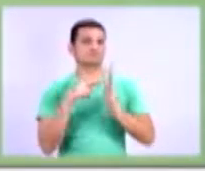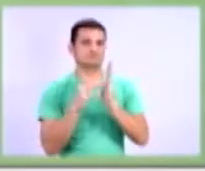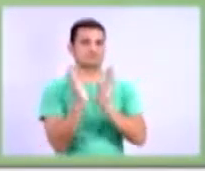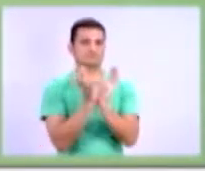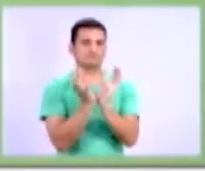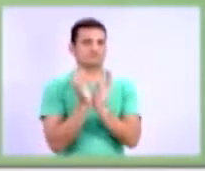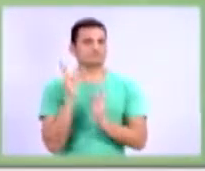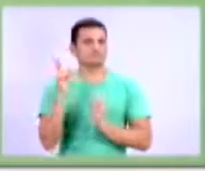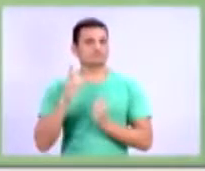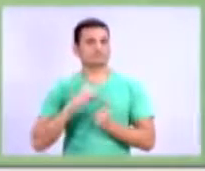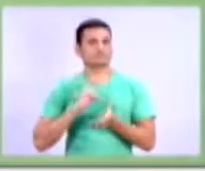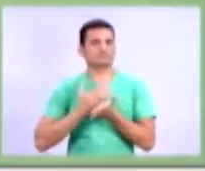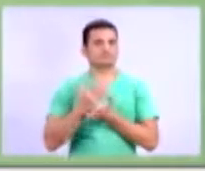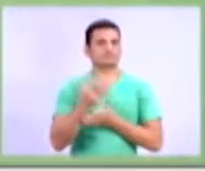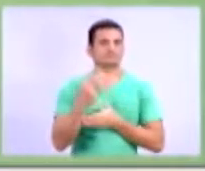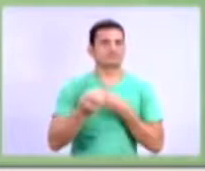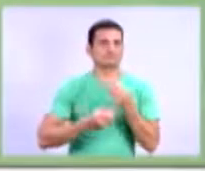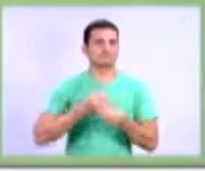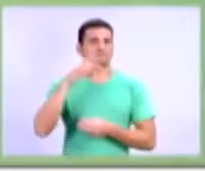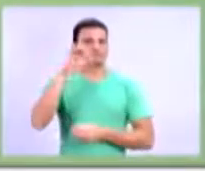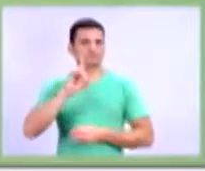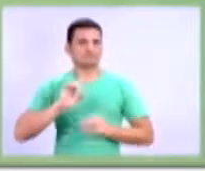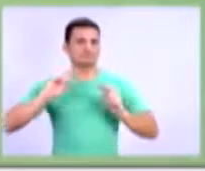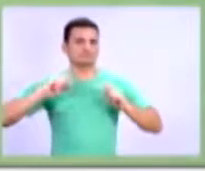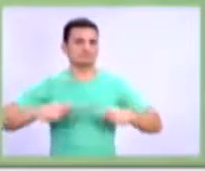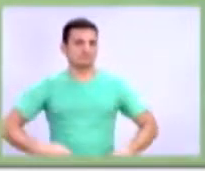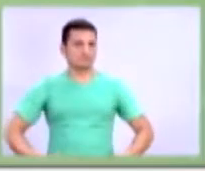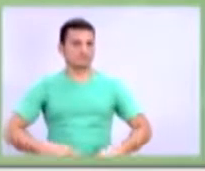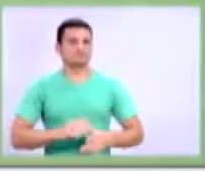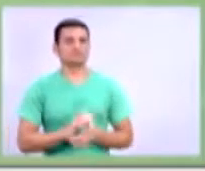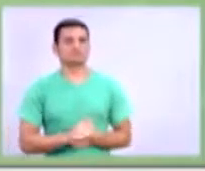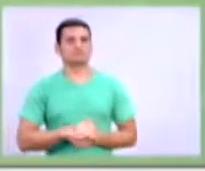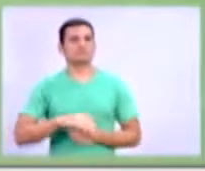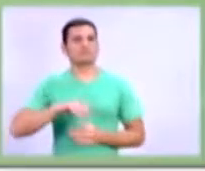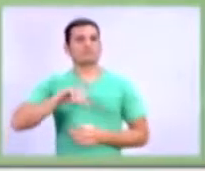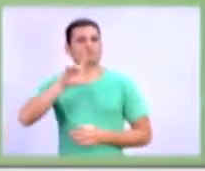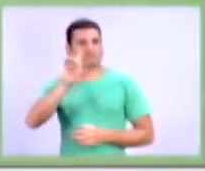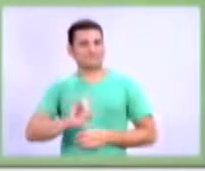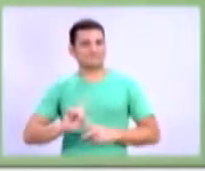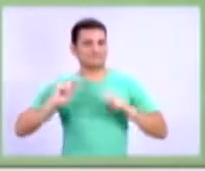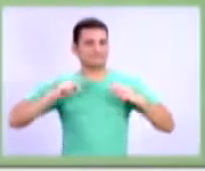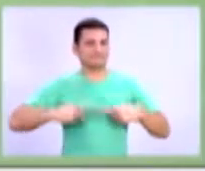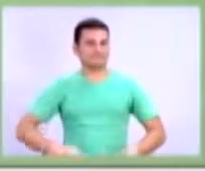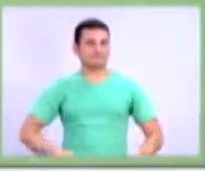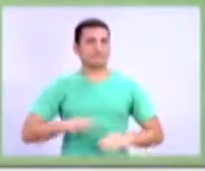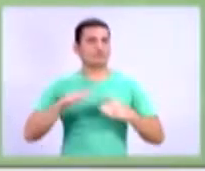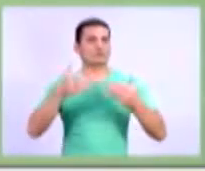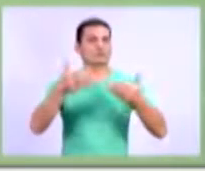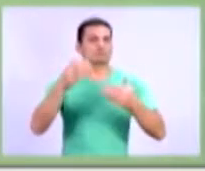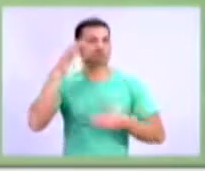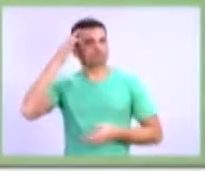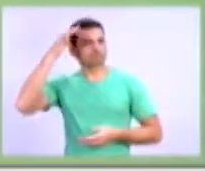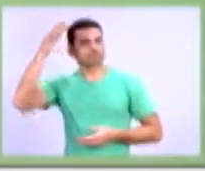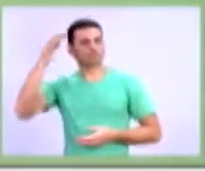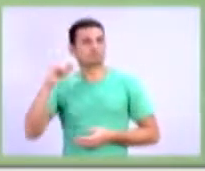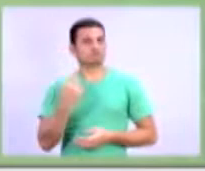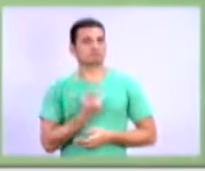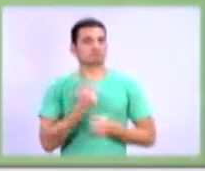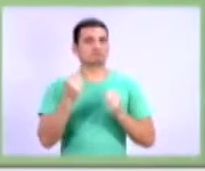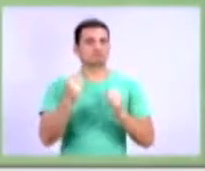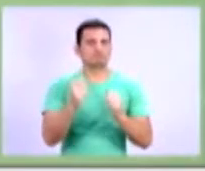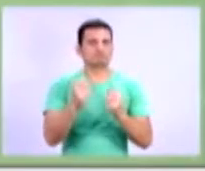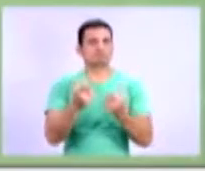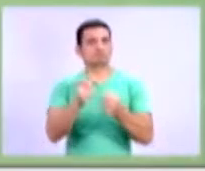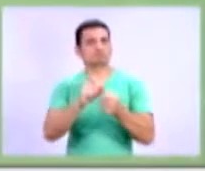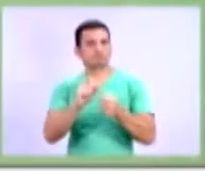vai partir dos direitos humanos, né? Então, a partir dos direitos humanos, qual é a reflexão que nós podemos